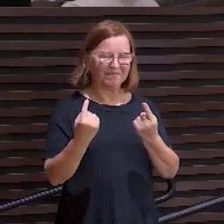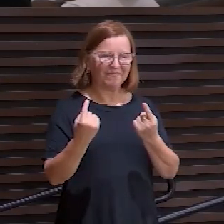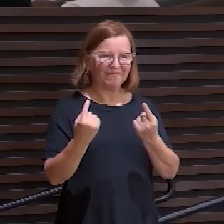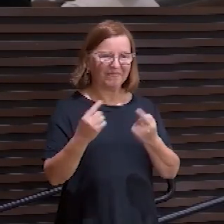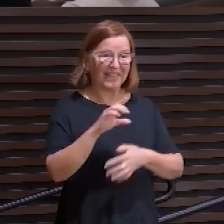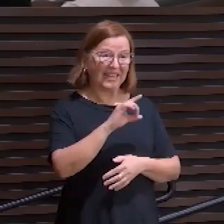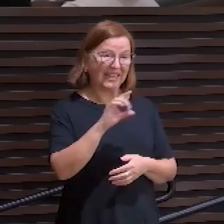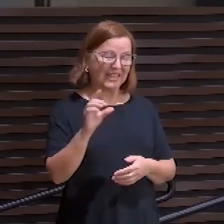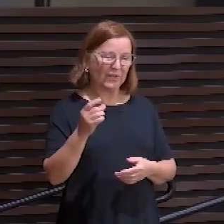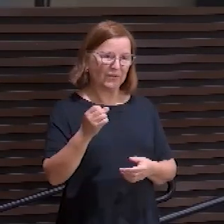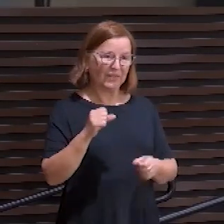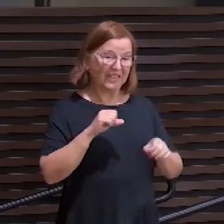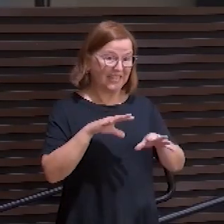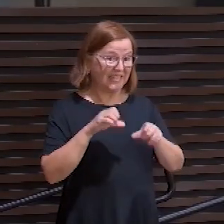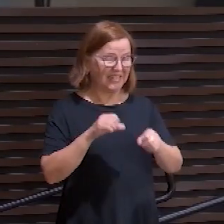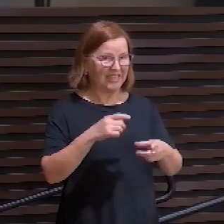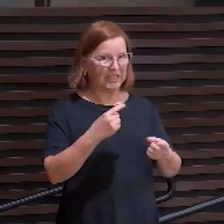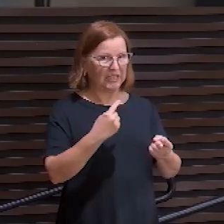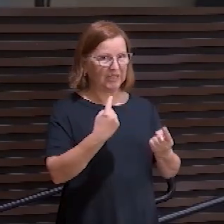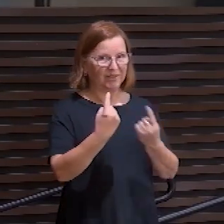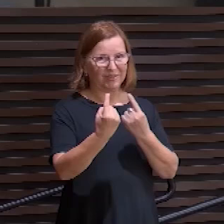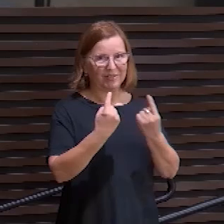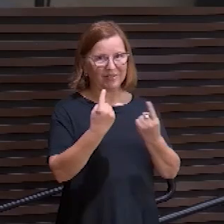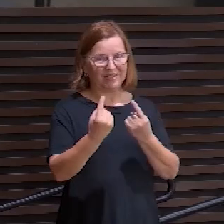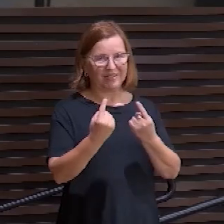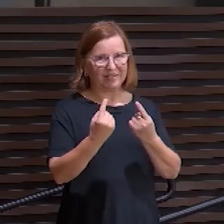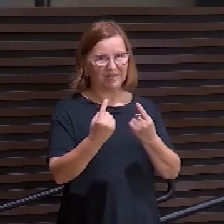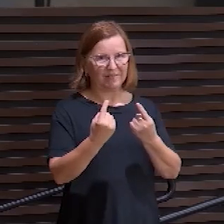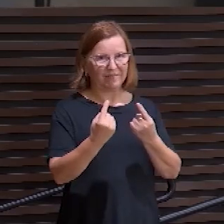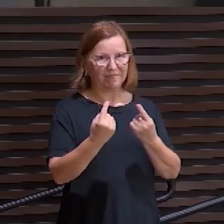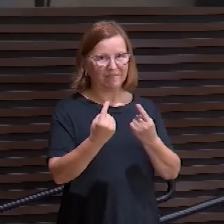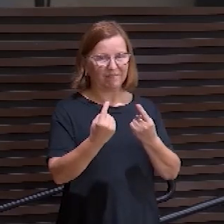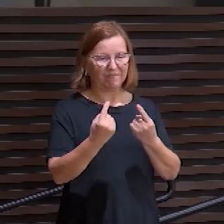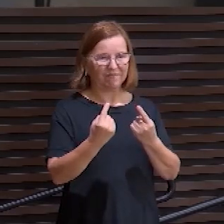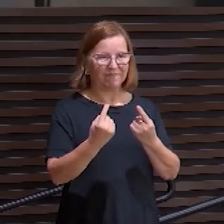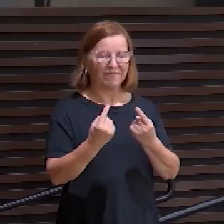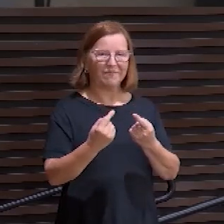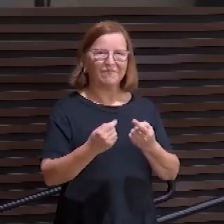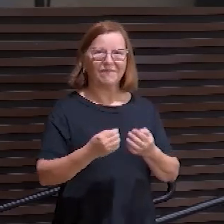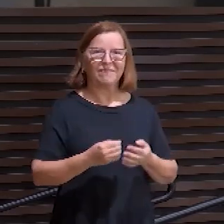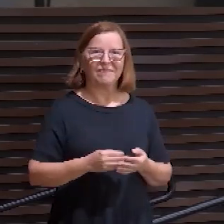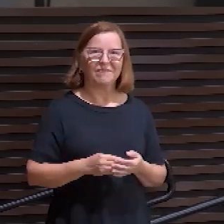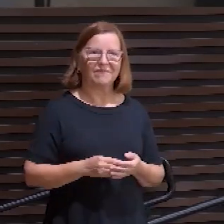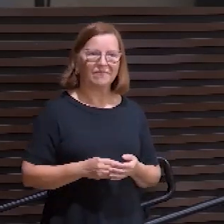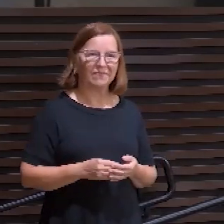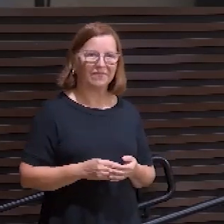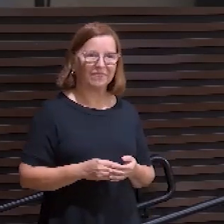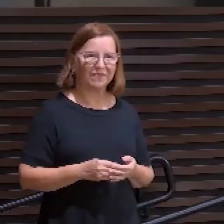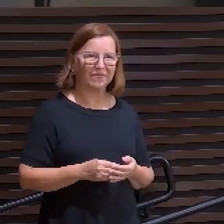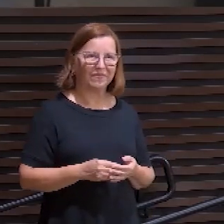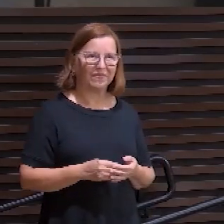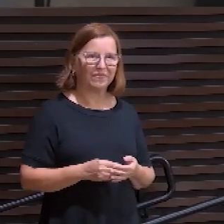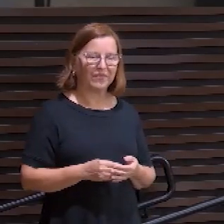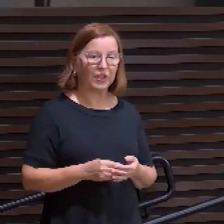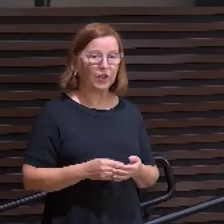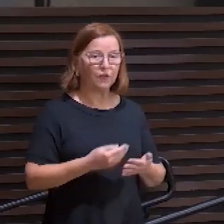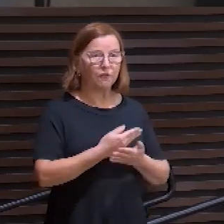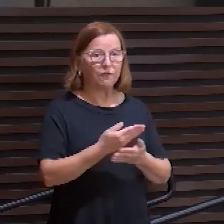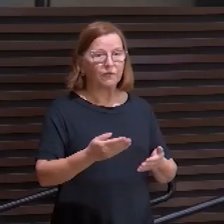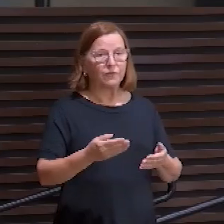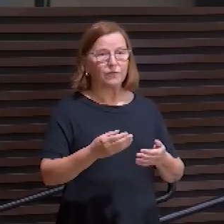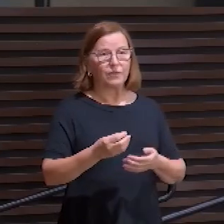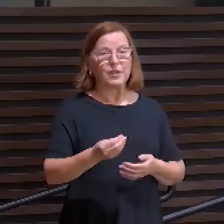Cada um ensine o outro na reciprocidade. Vocês precisam ser mestres.